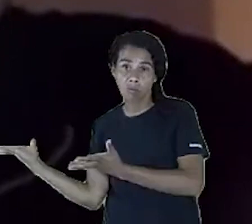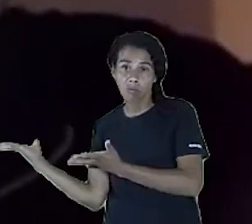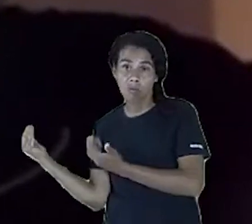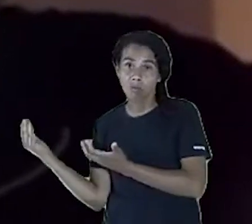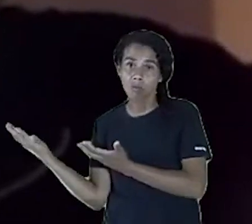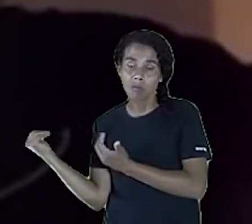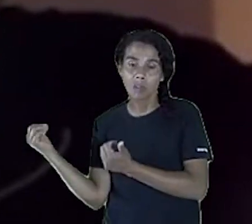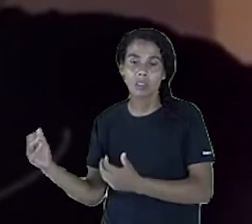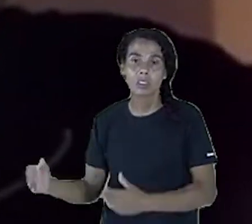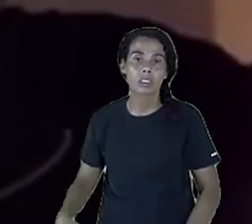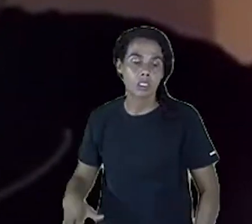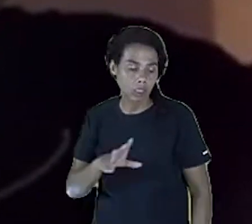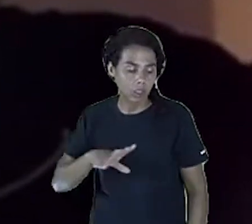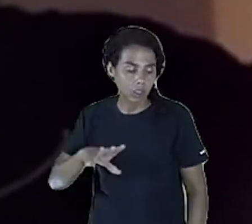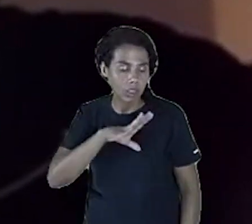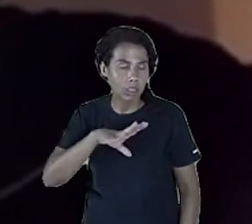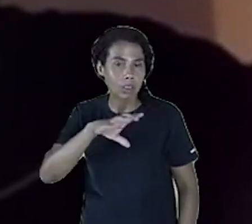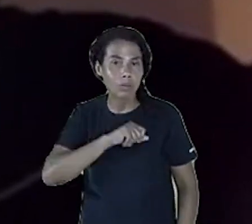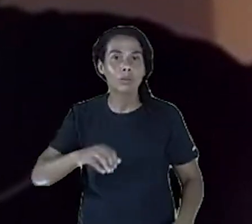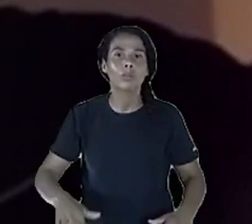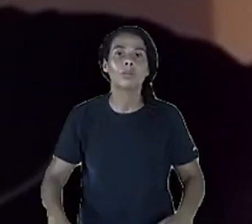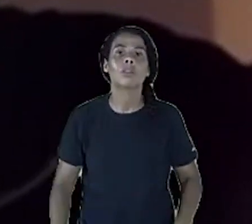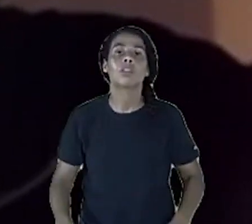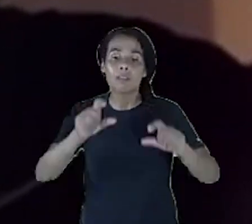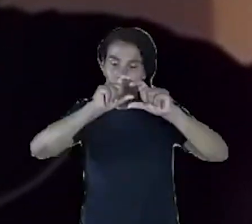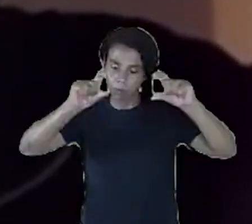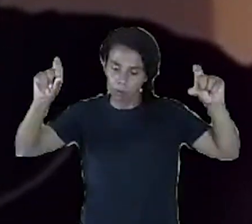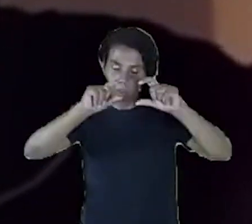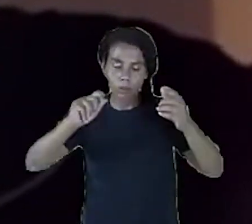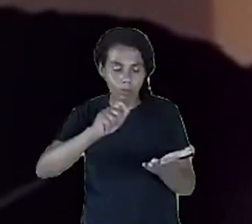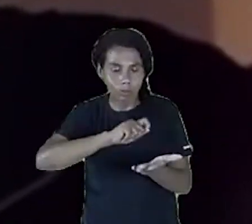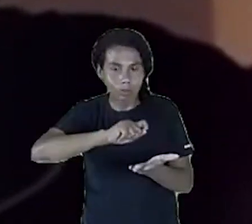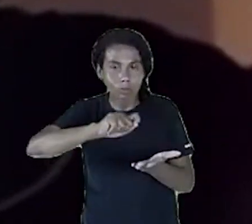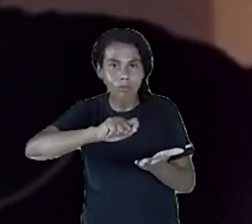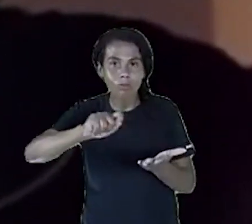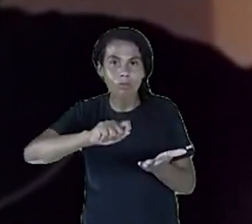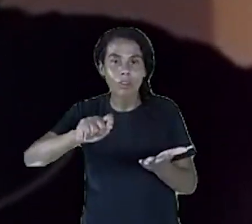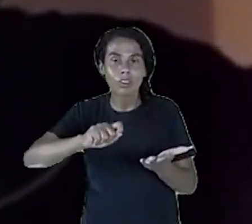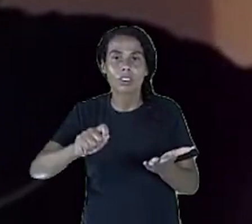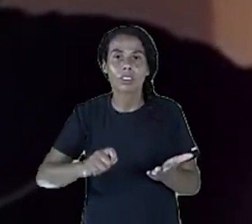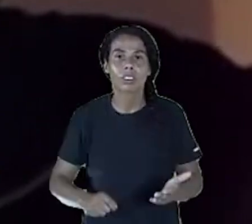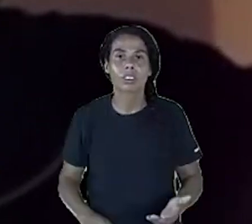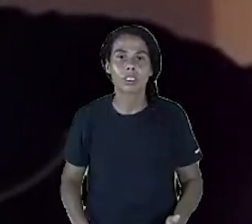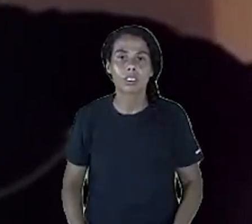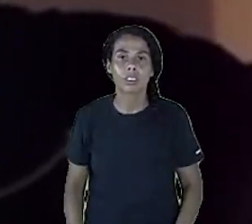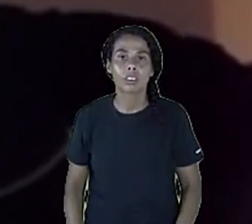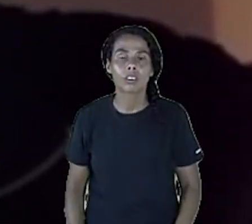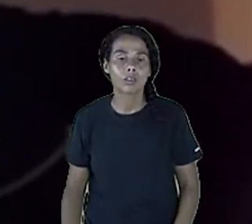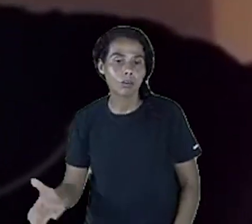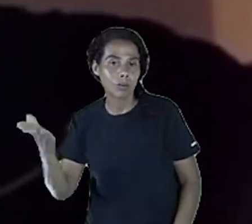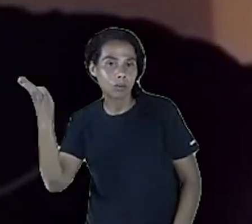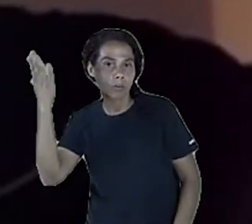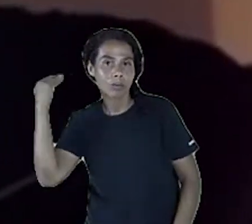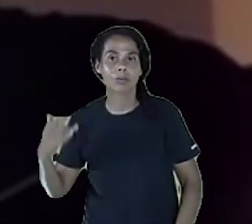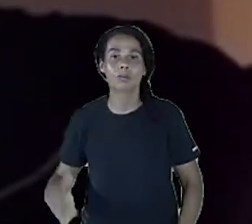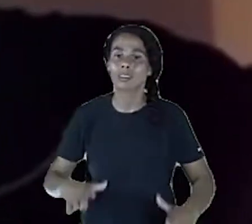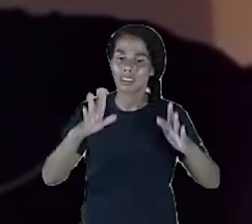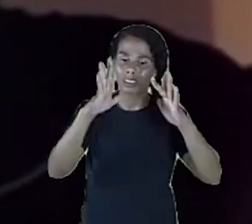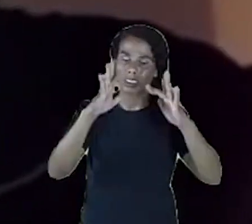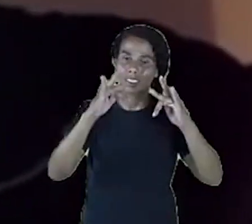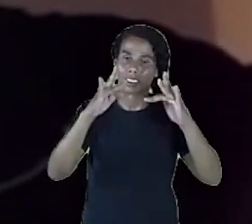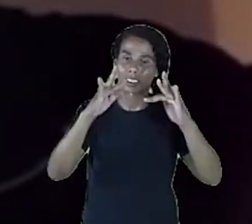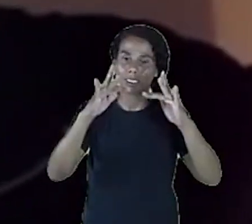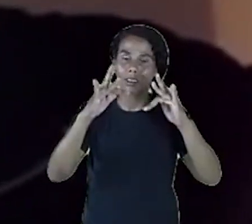que o meu namoro, as minhas paixões inspiravam em